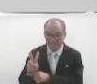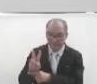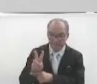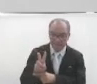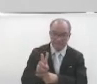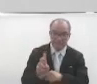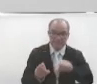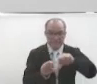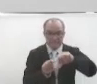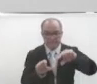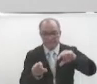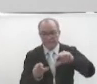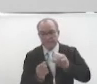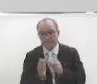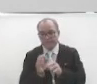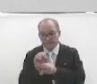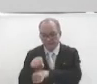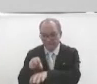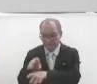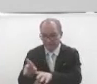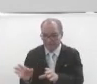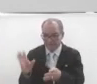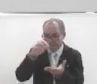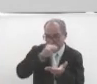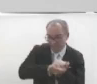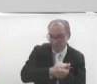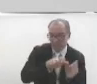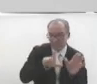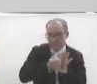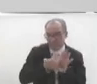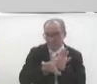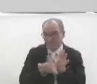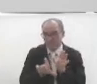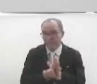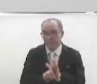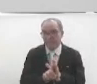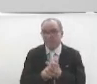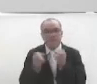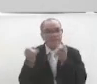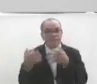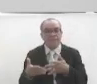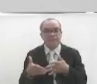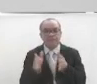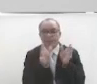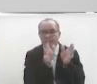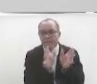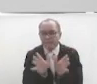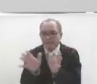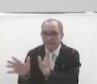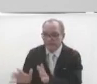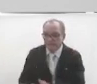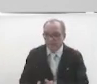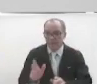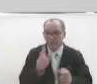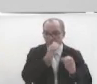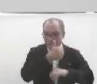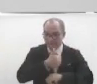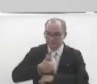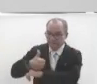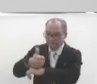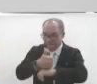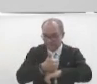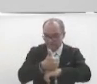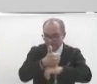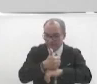da carreira dos profissionais da educação fixado nesta lei ficam estabelecidas as seguintes classes conforme o cargo o nível de